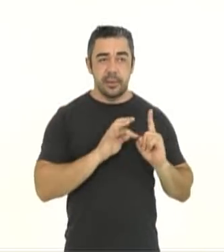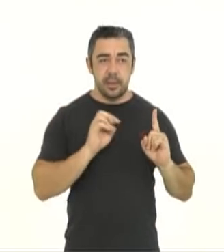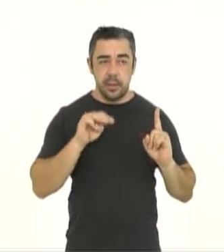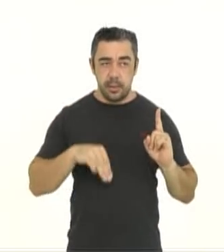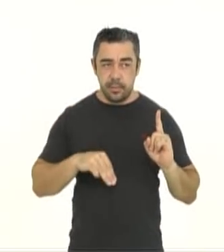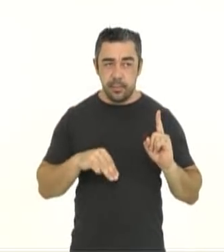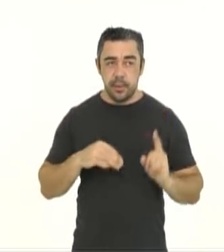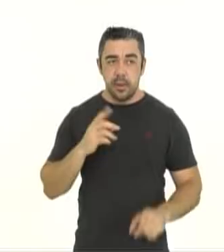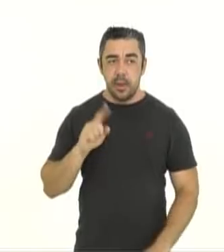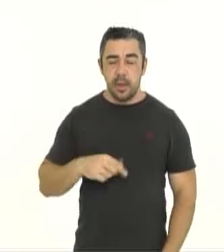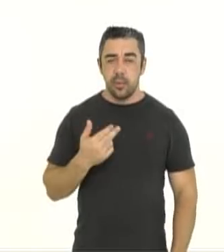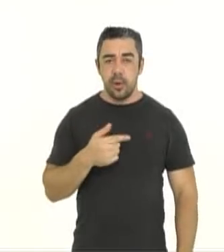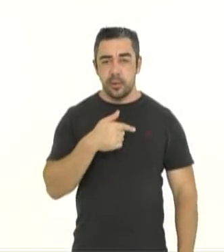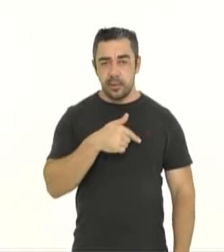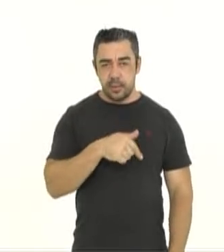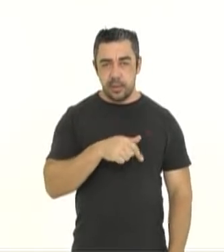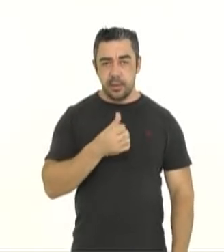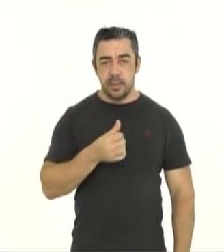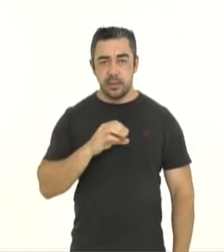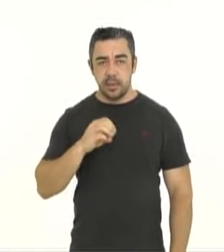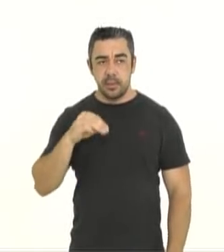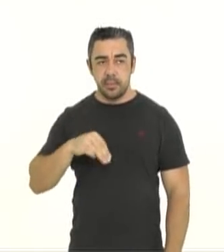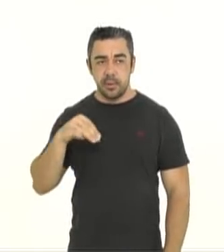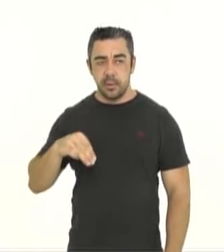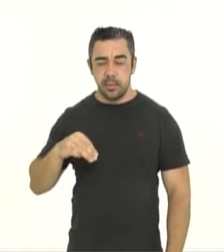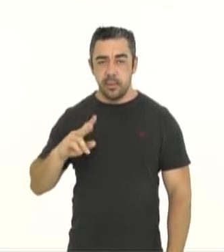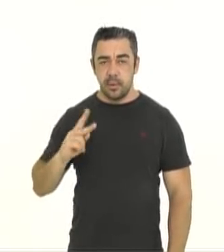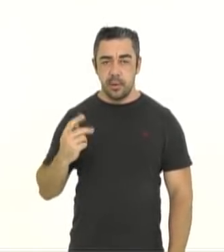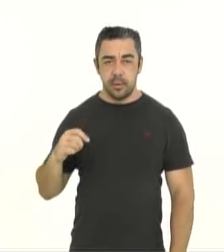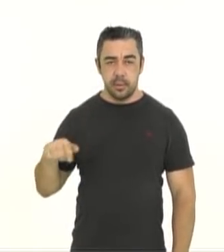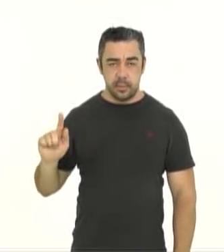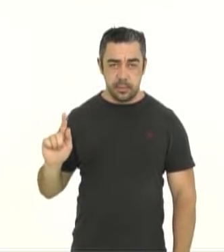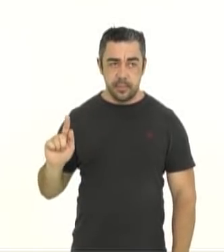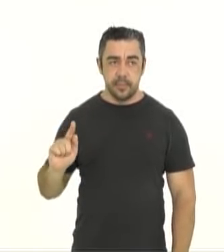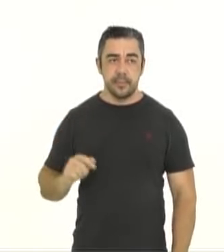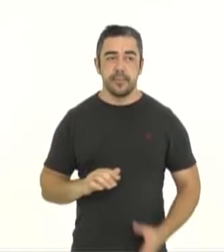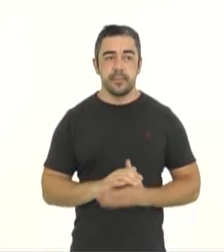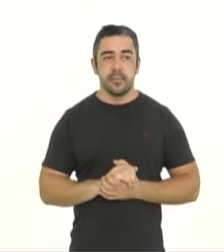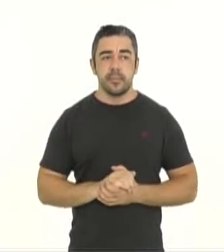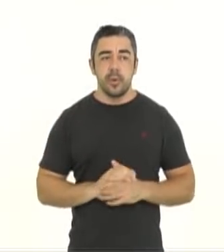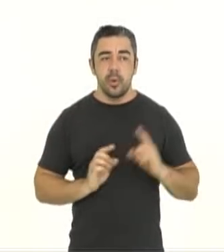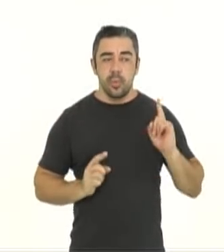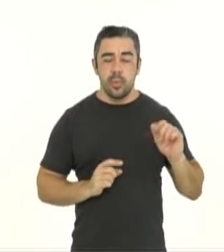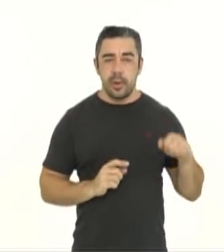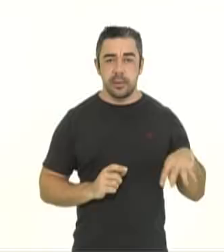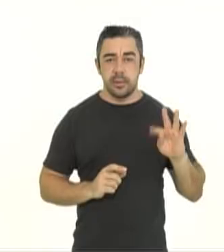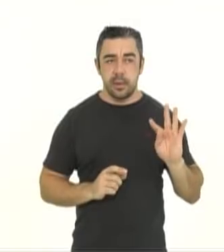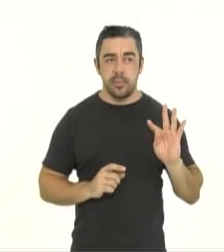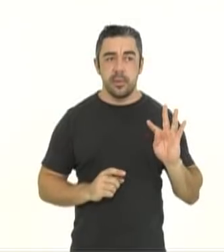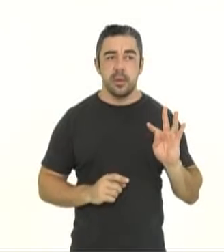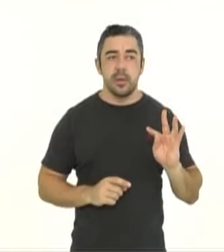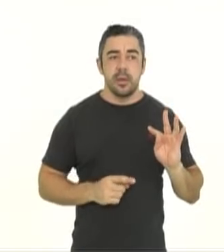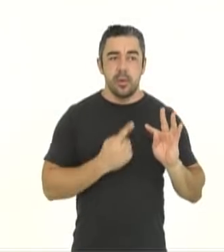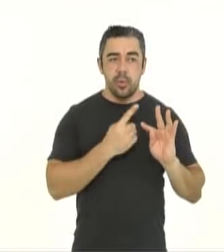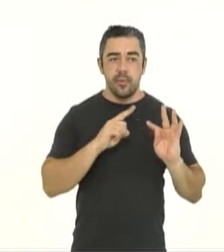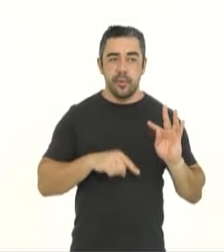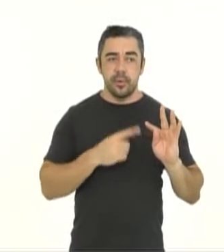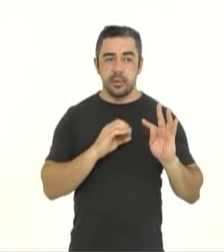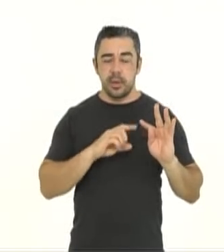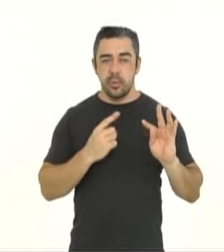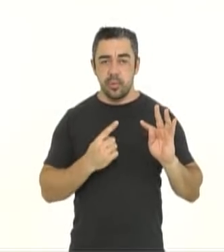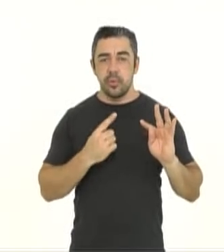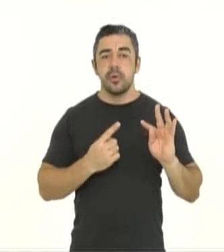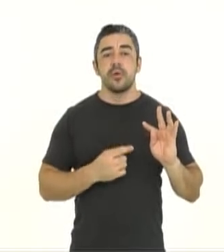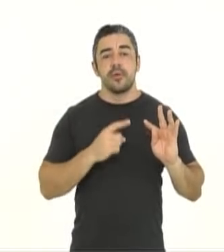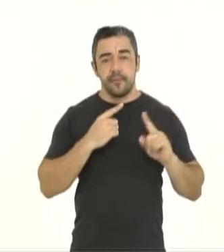a 760 milímetros de mercúrio e 1 ATM é igual a 1,01 vezes 10 na 5 Pascal, e essas são as